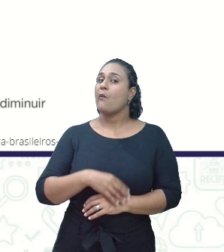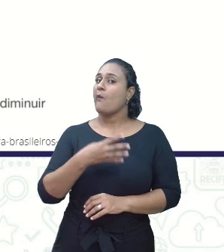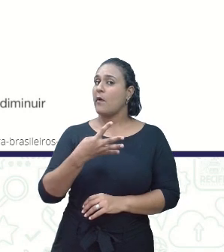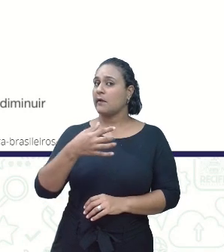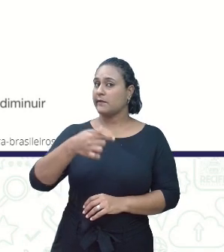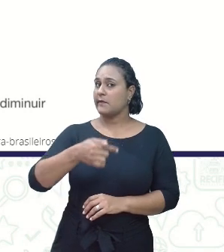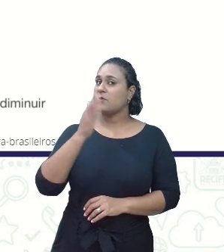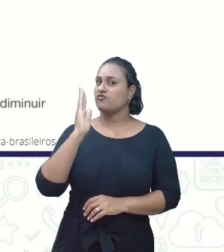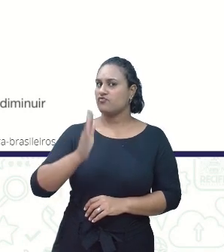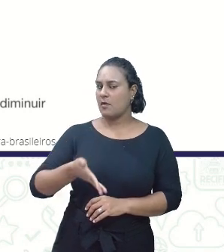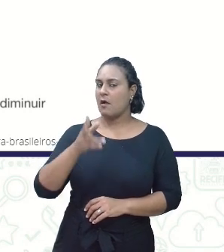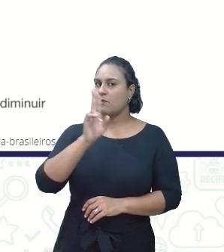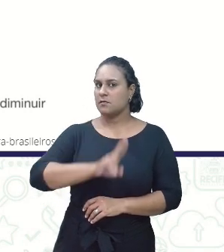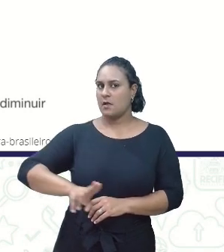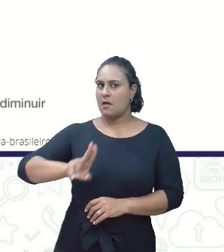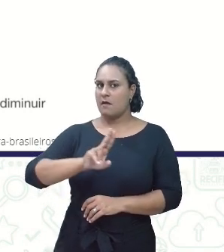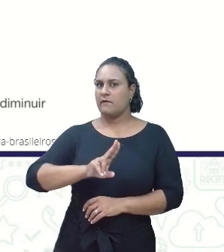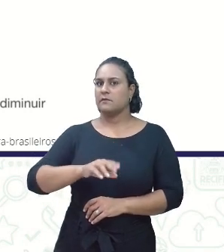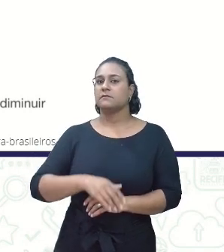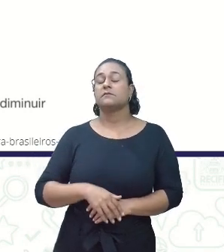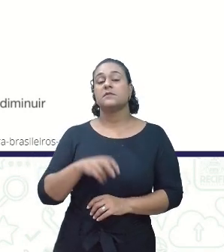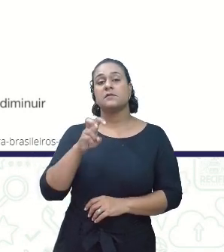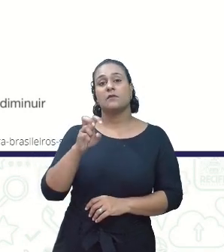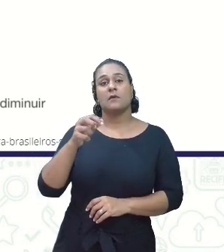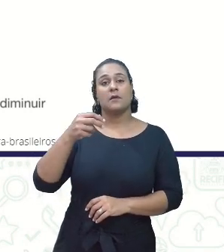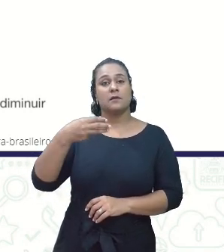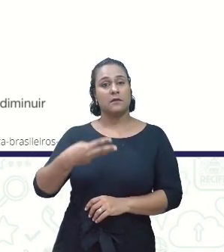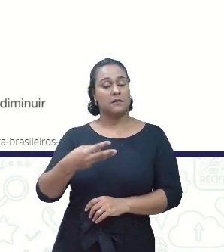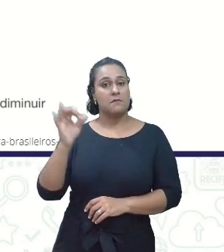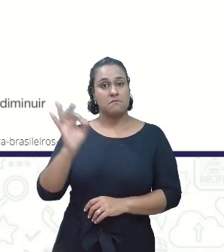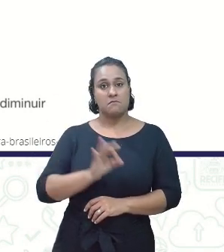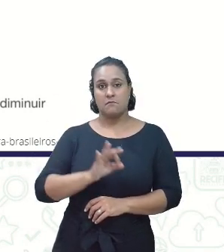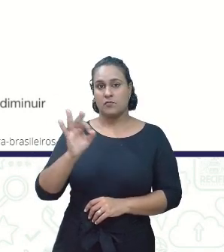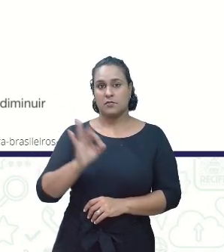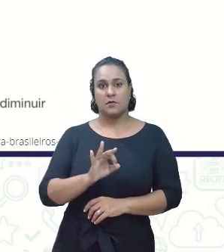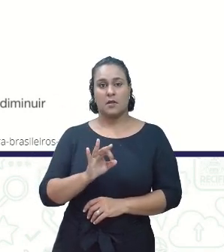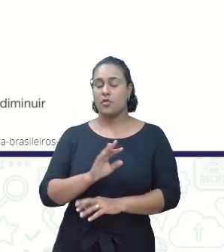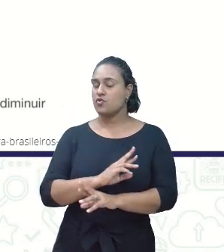já utilizava e 53% não utilizava